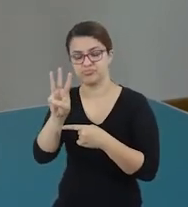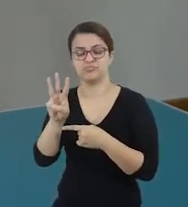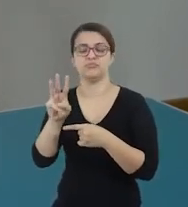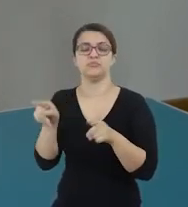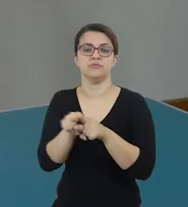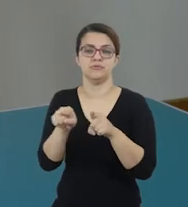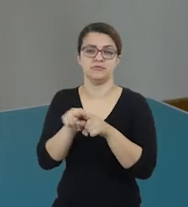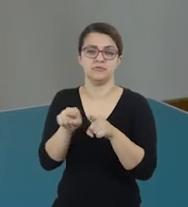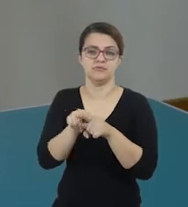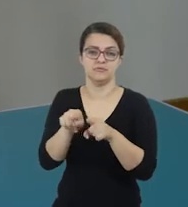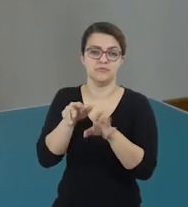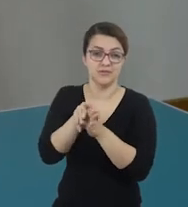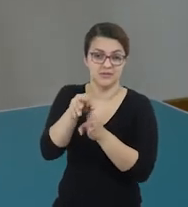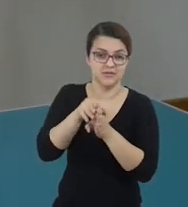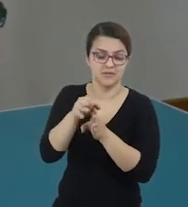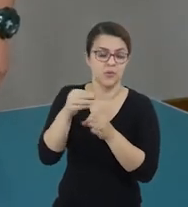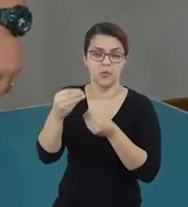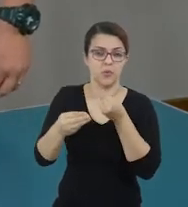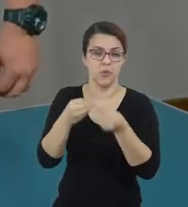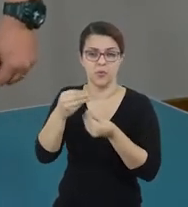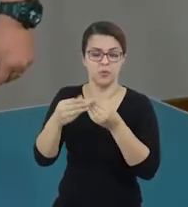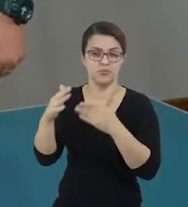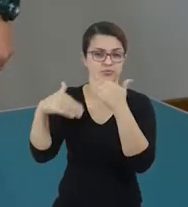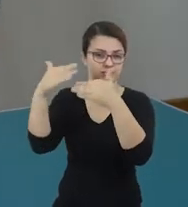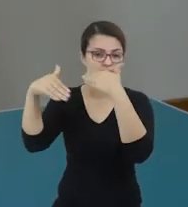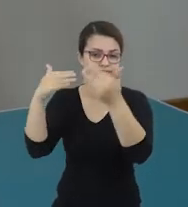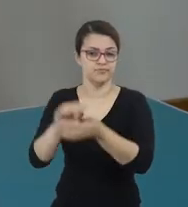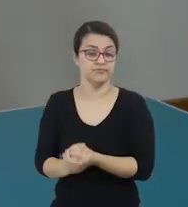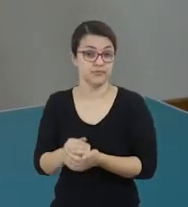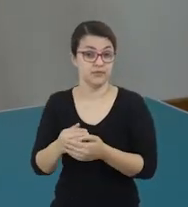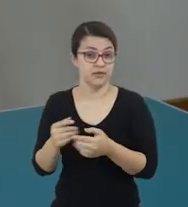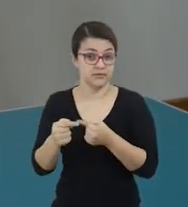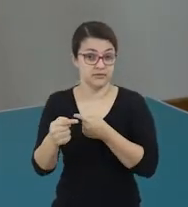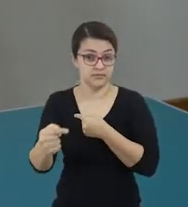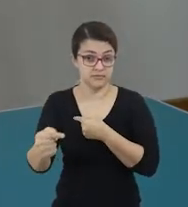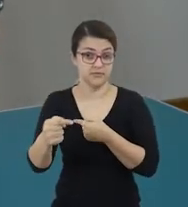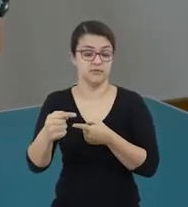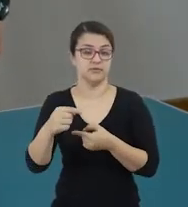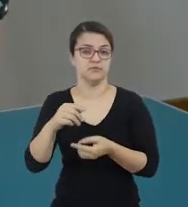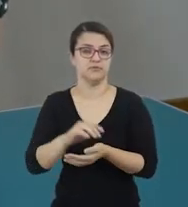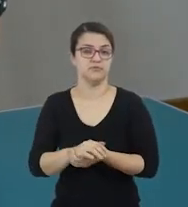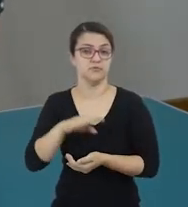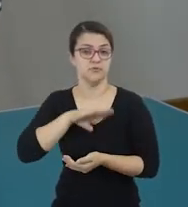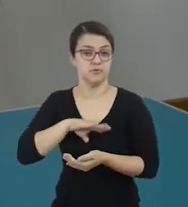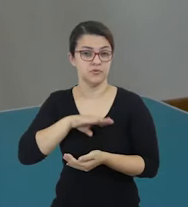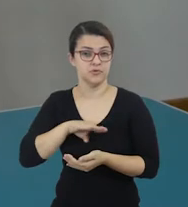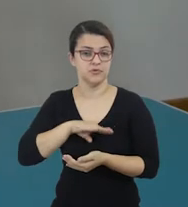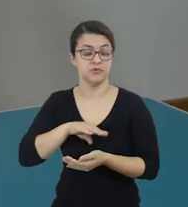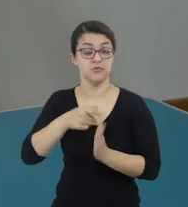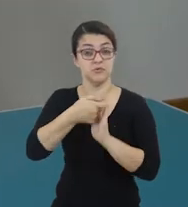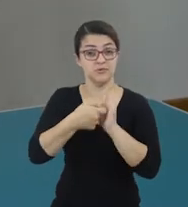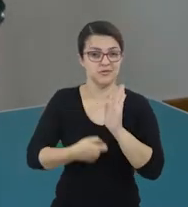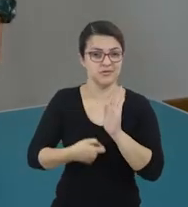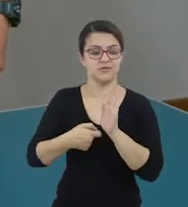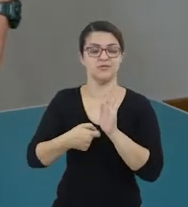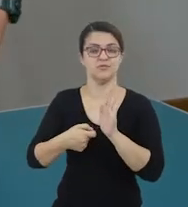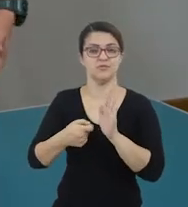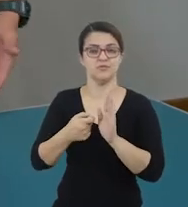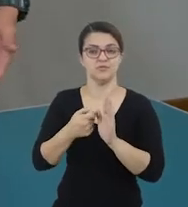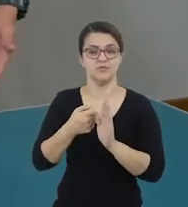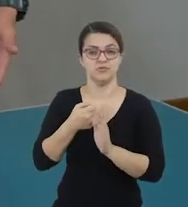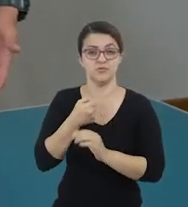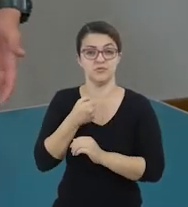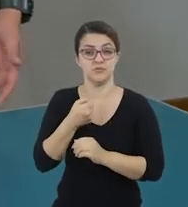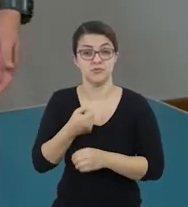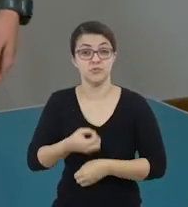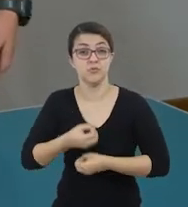percam a oportunidade, ok? Nossa lição de português dessa semana, ele traz um texto de notícia, onde ele vai